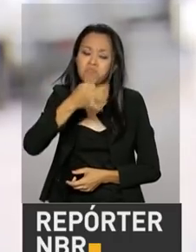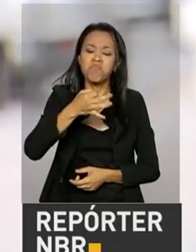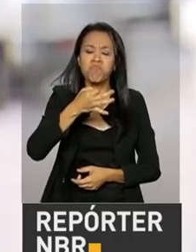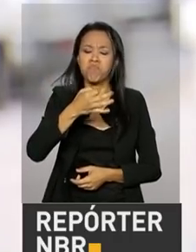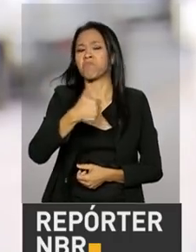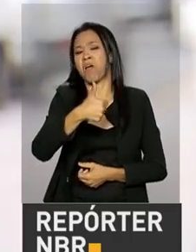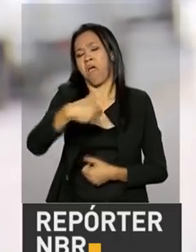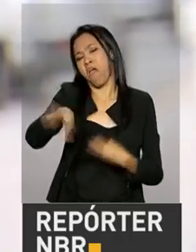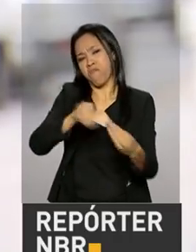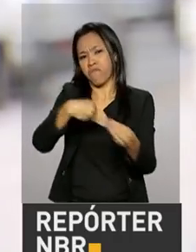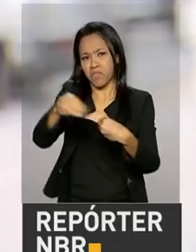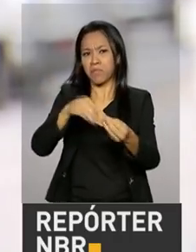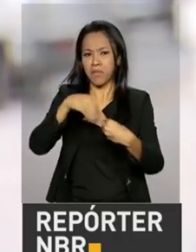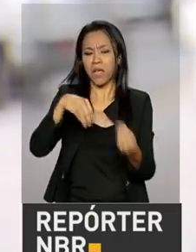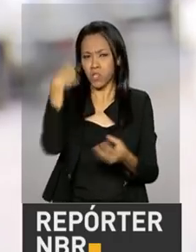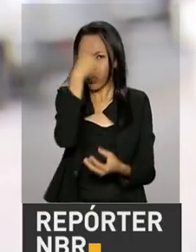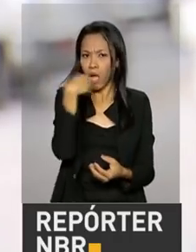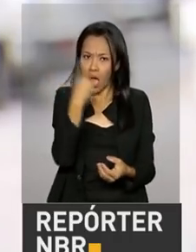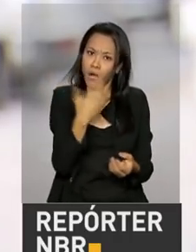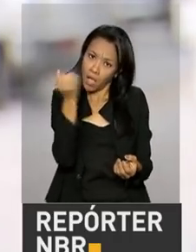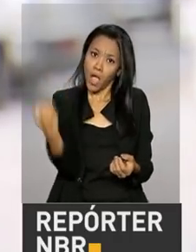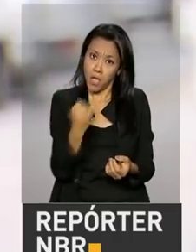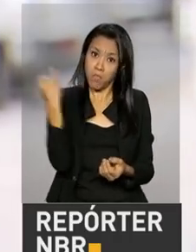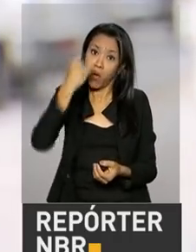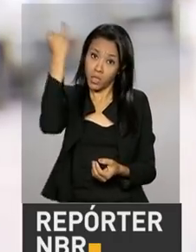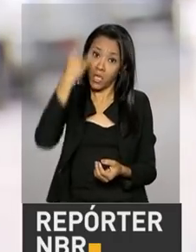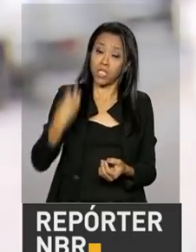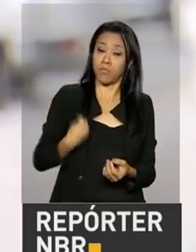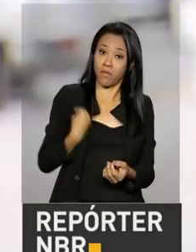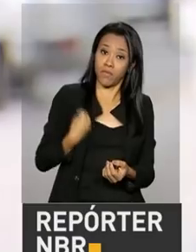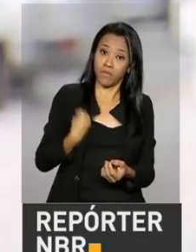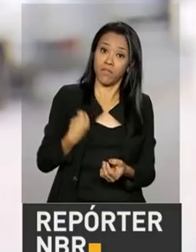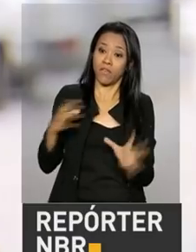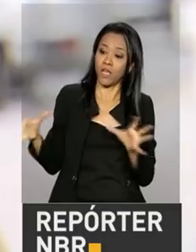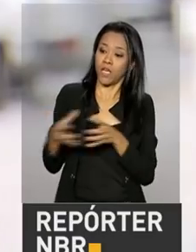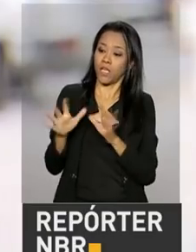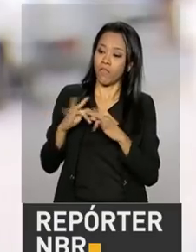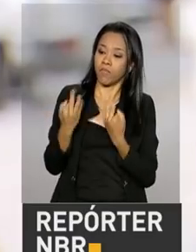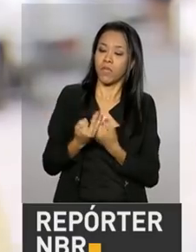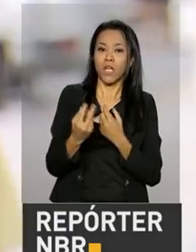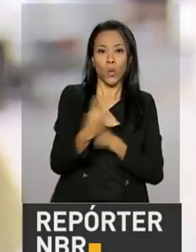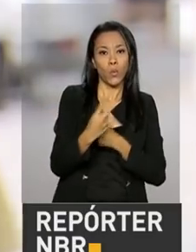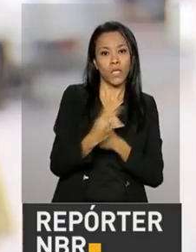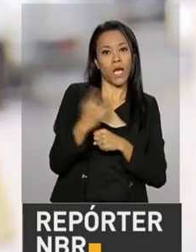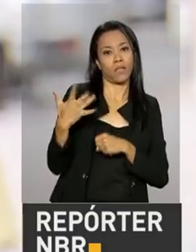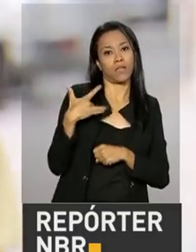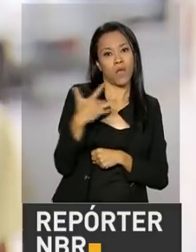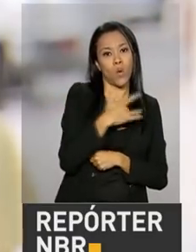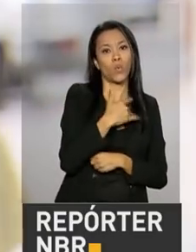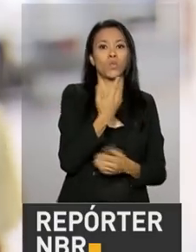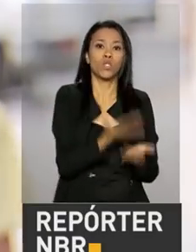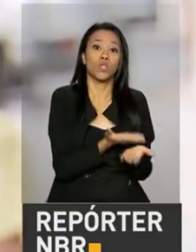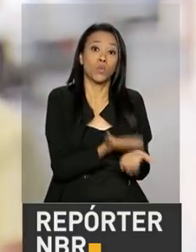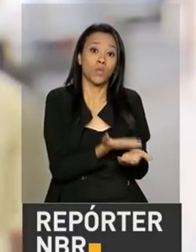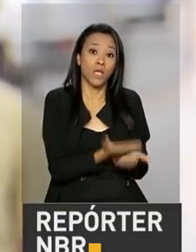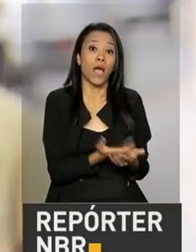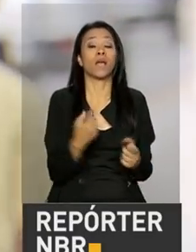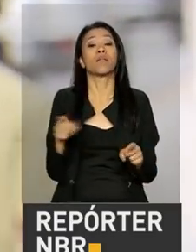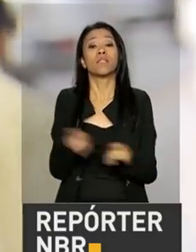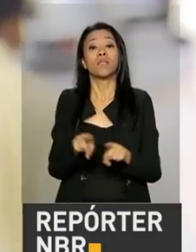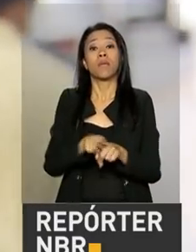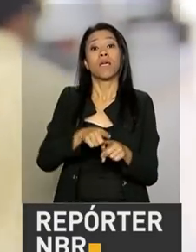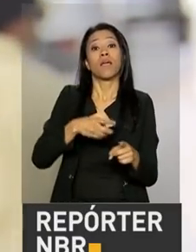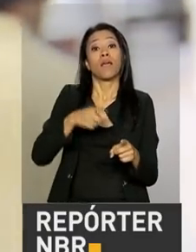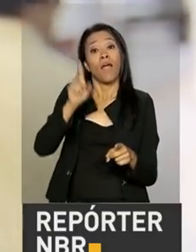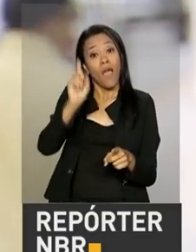de horário é um fator importante para o convívio familiar para cuidar da saúde e estudar ea de fidelidade